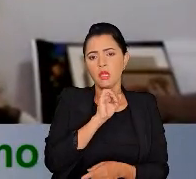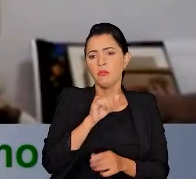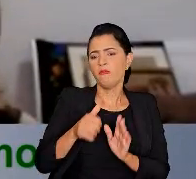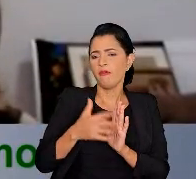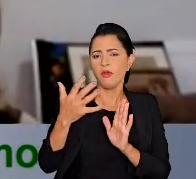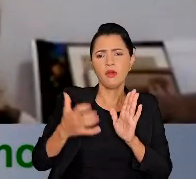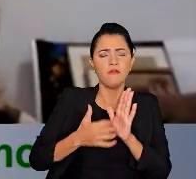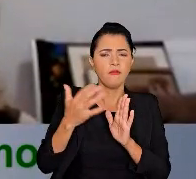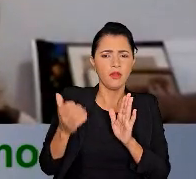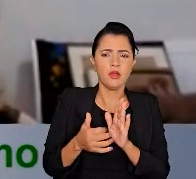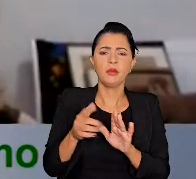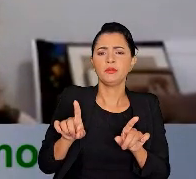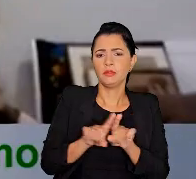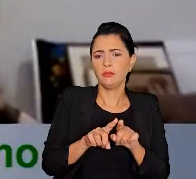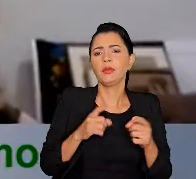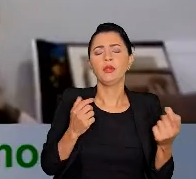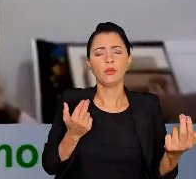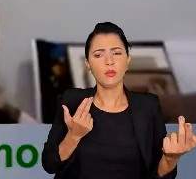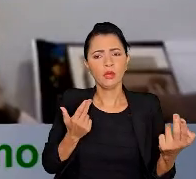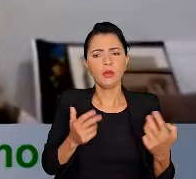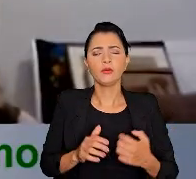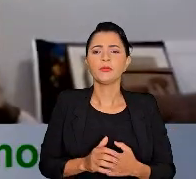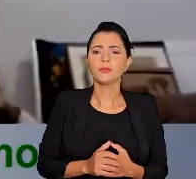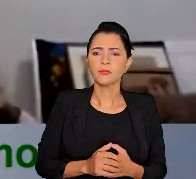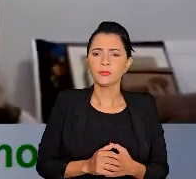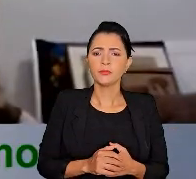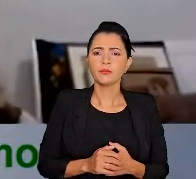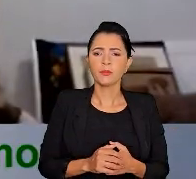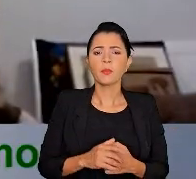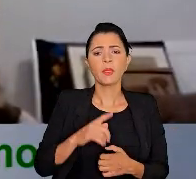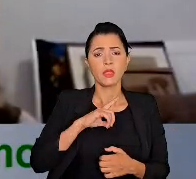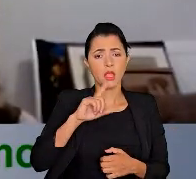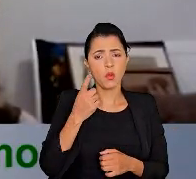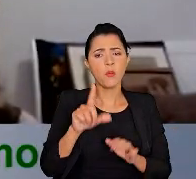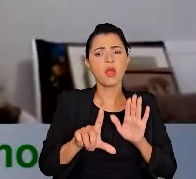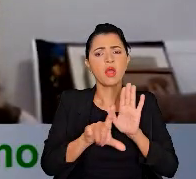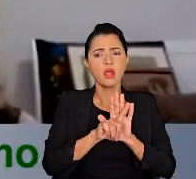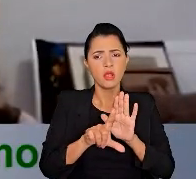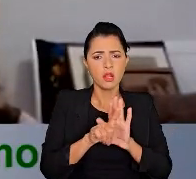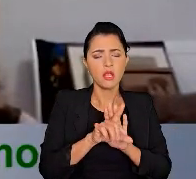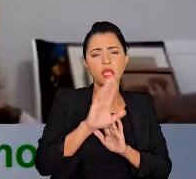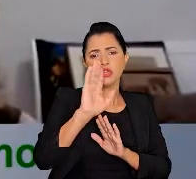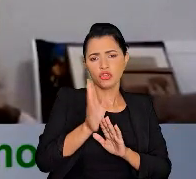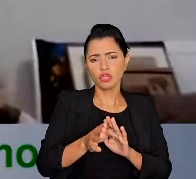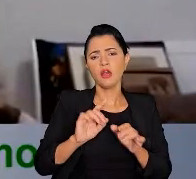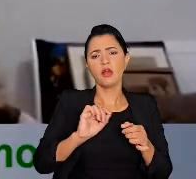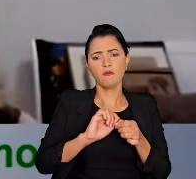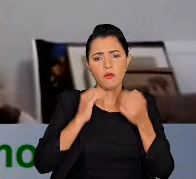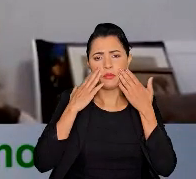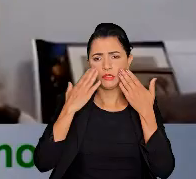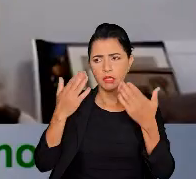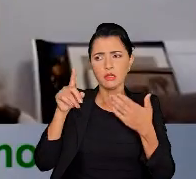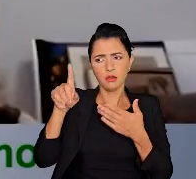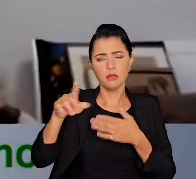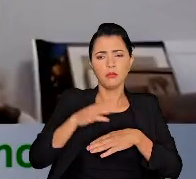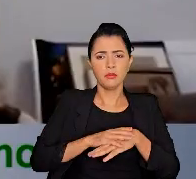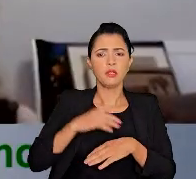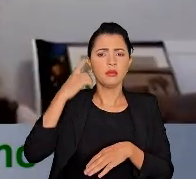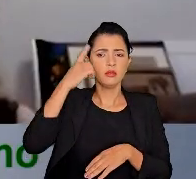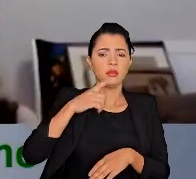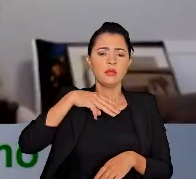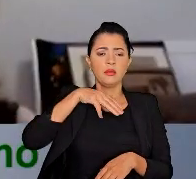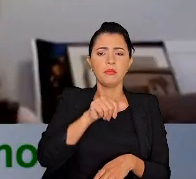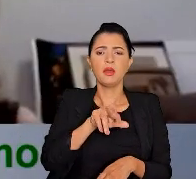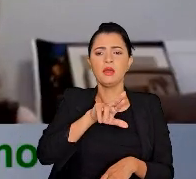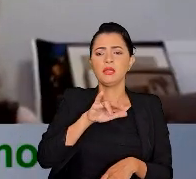milhares, tem essa questão. Existe uma lei já que foi apresentada pela deputada Maria do